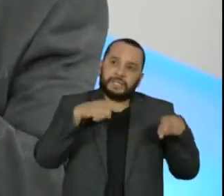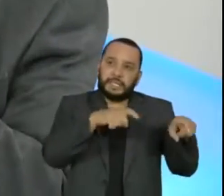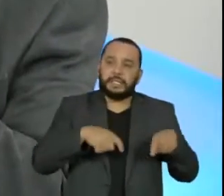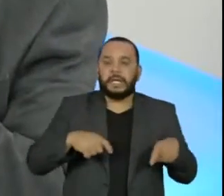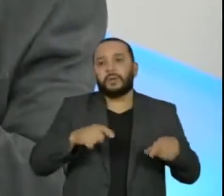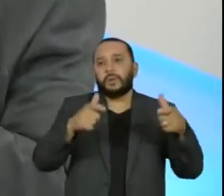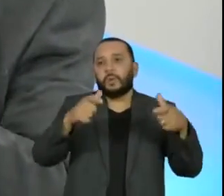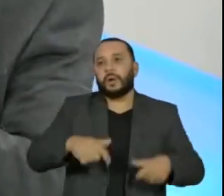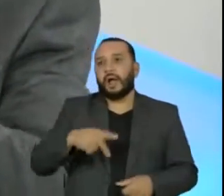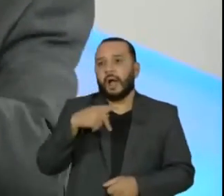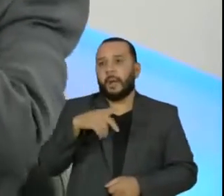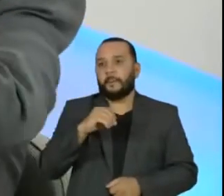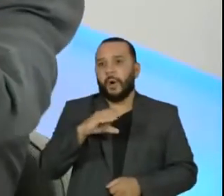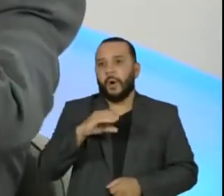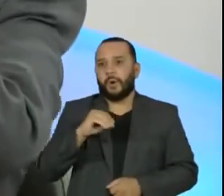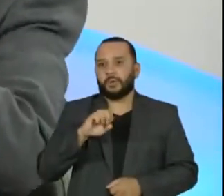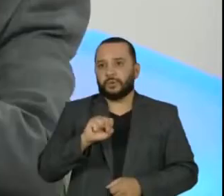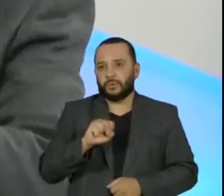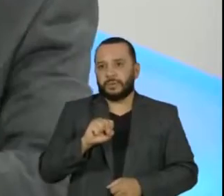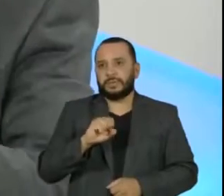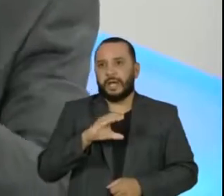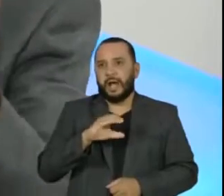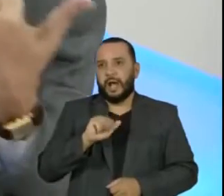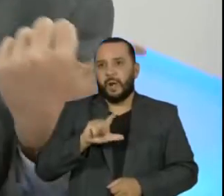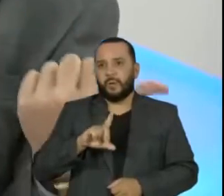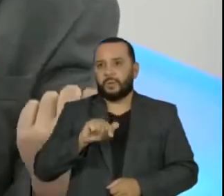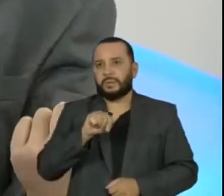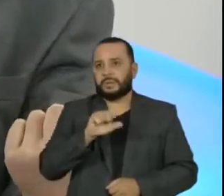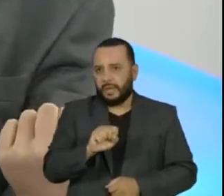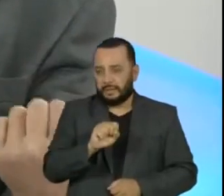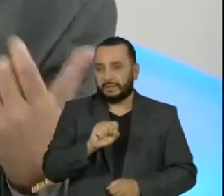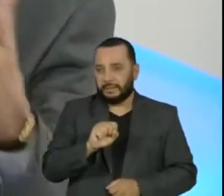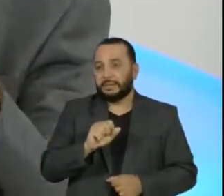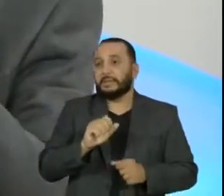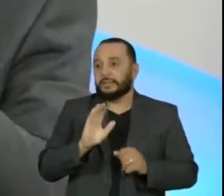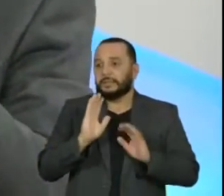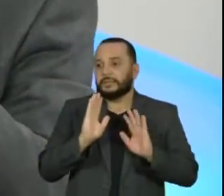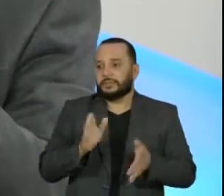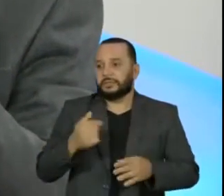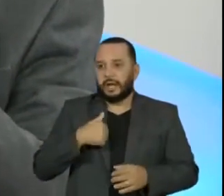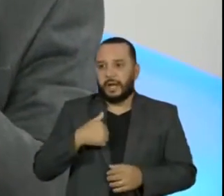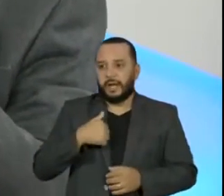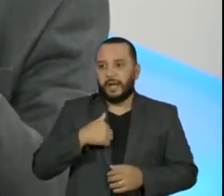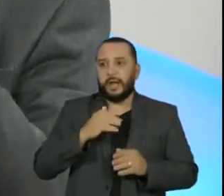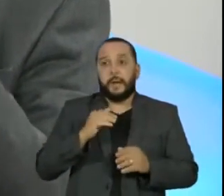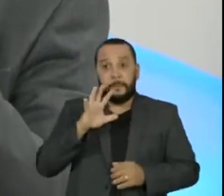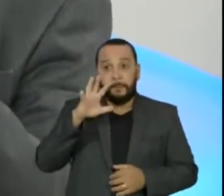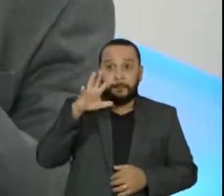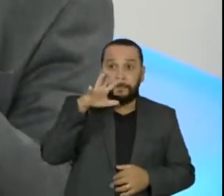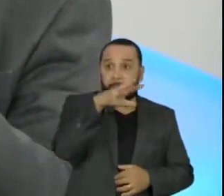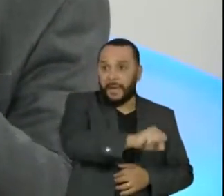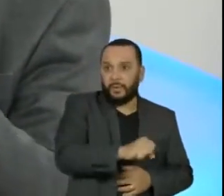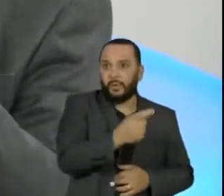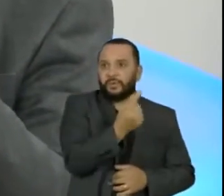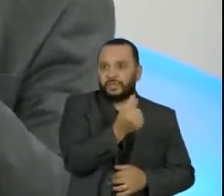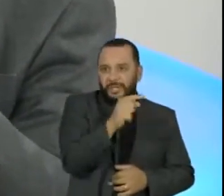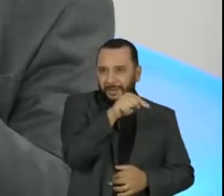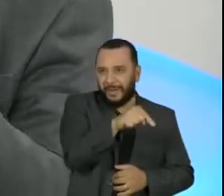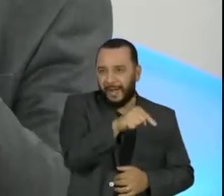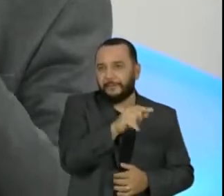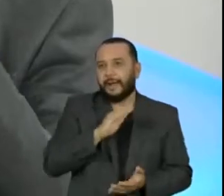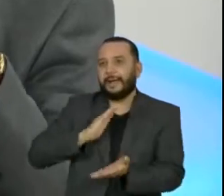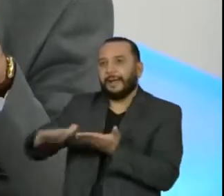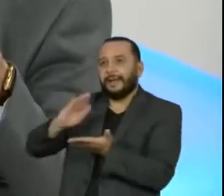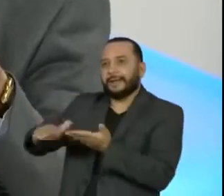Poços de Caldas. Beleza, mas aí pega o dinheiro, põe no bolso e vem gastar em Belo Horizonte. Então, eles brincam muito com isso lá, que